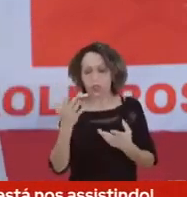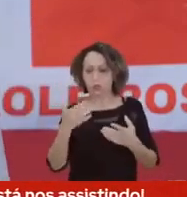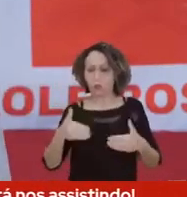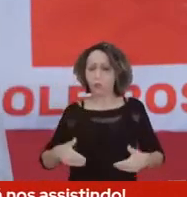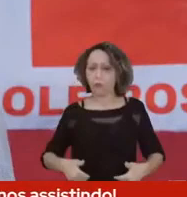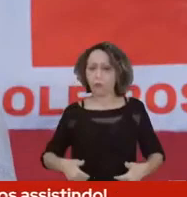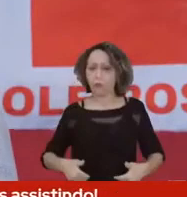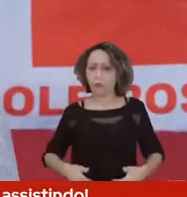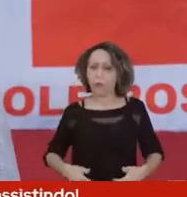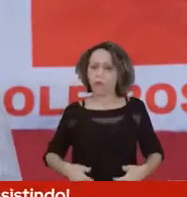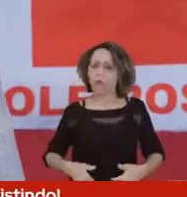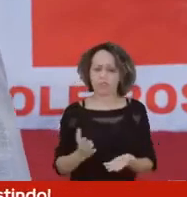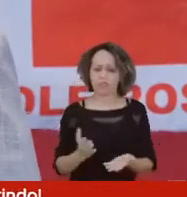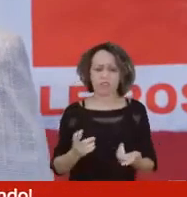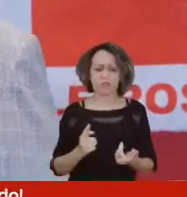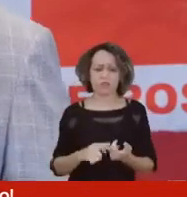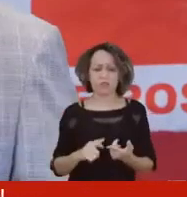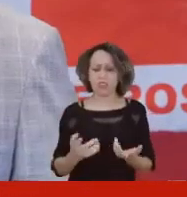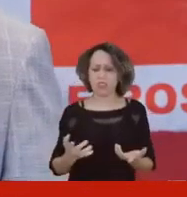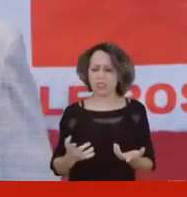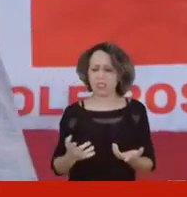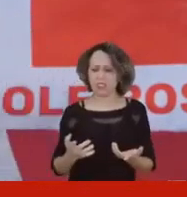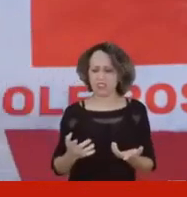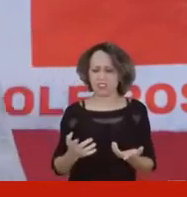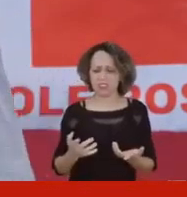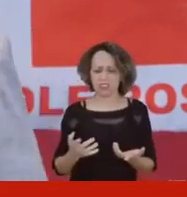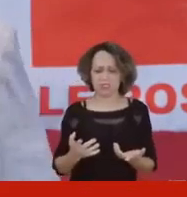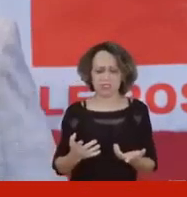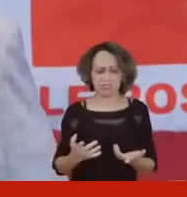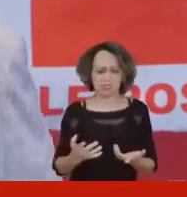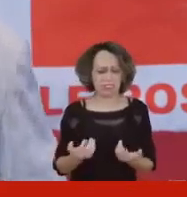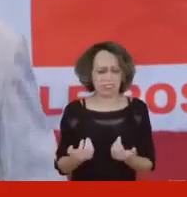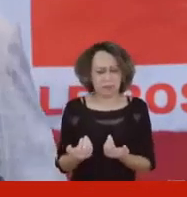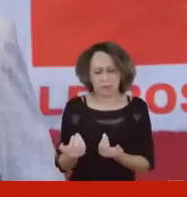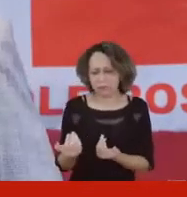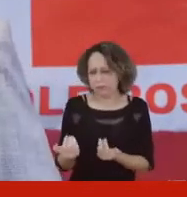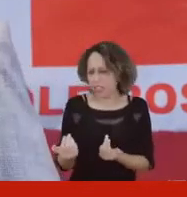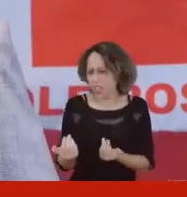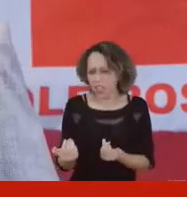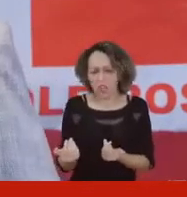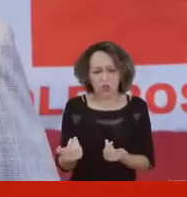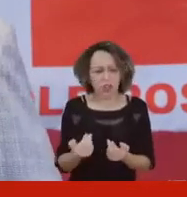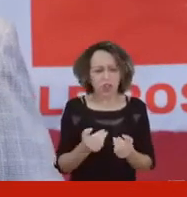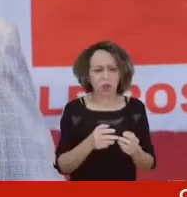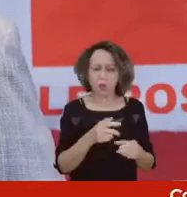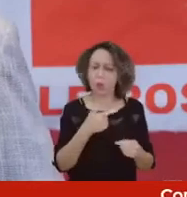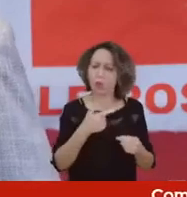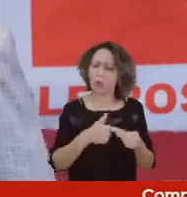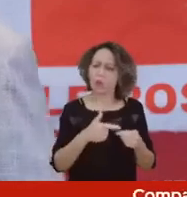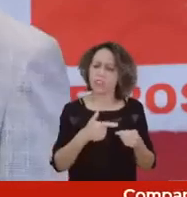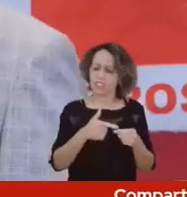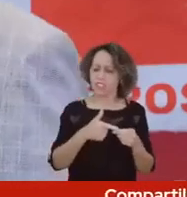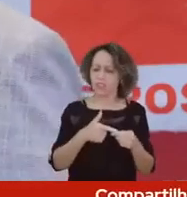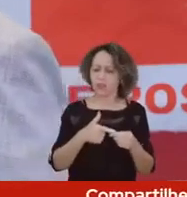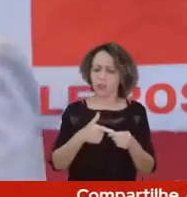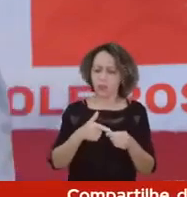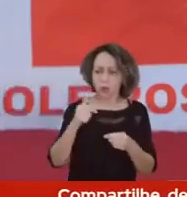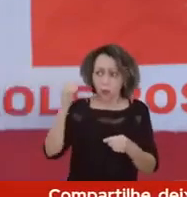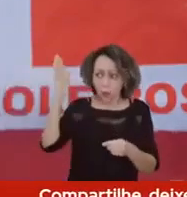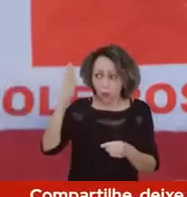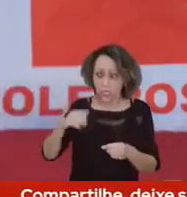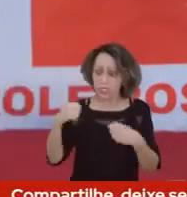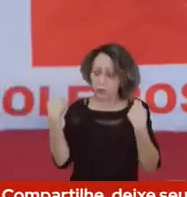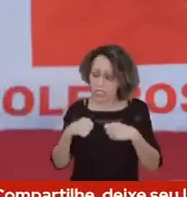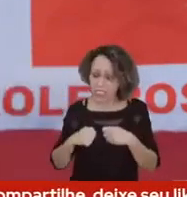mesmo. É o mesmo. Esse país precisa ter novas refinarias. Ou pegar as que estão